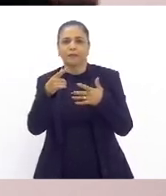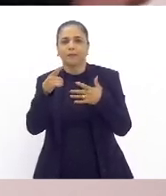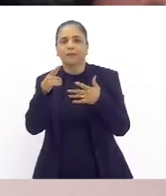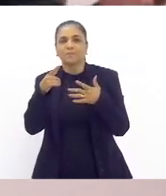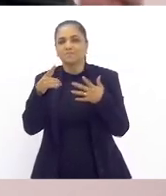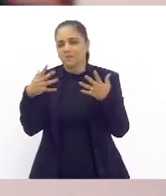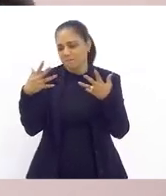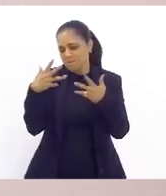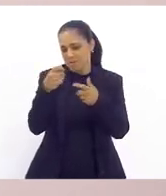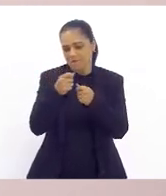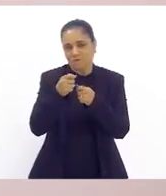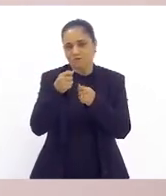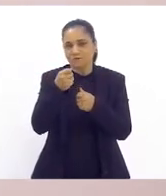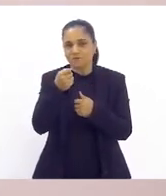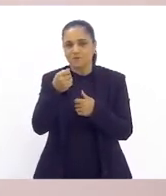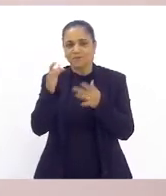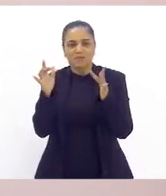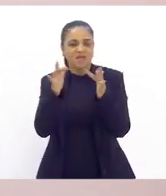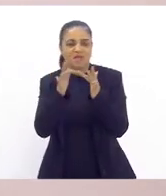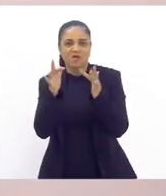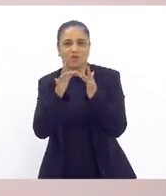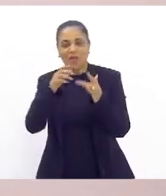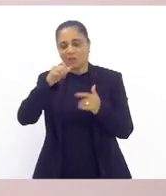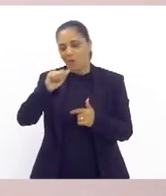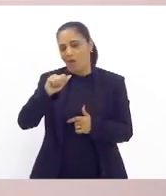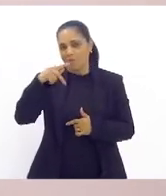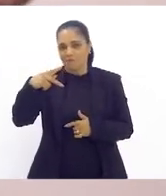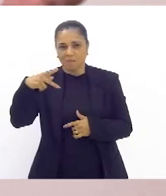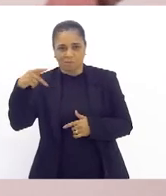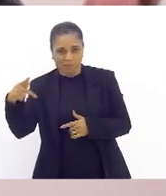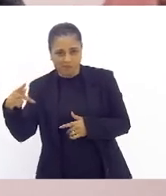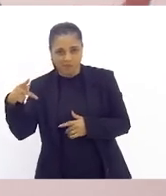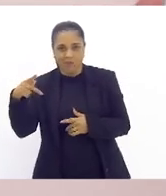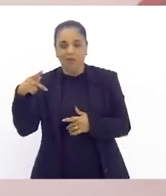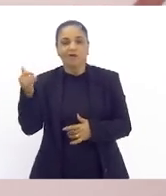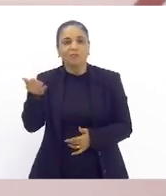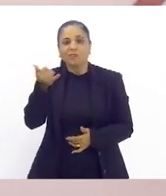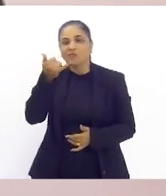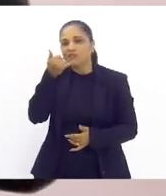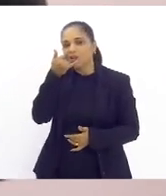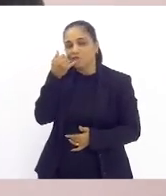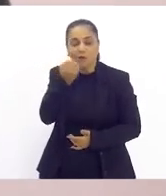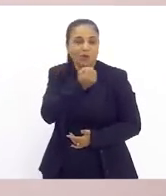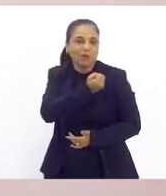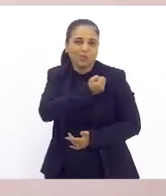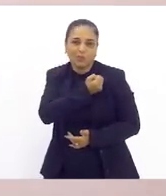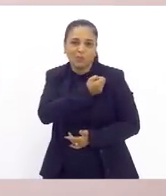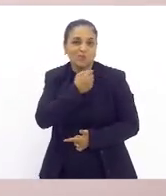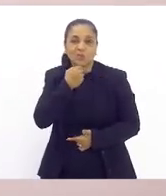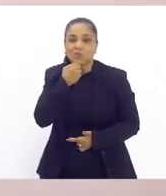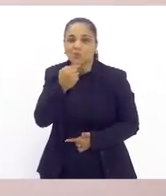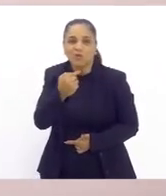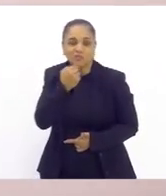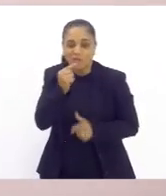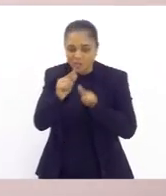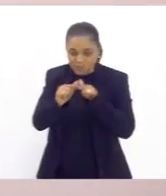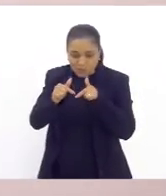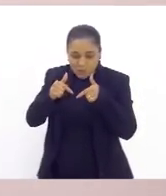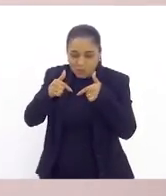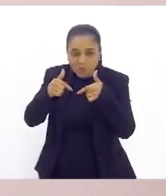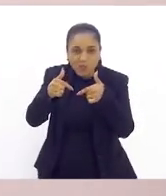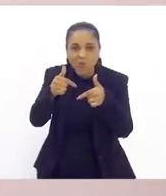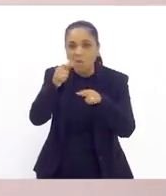colocar um aplicativo de celular um telefone disponível você não tem efetivo você não tem